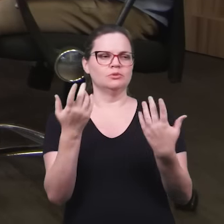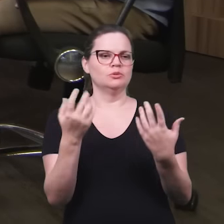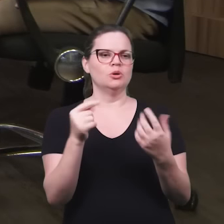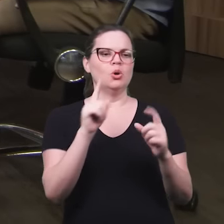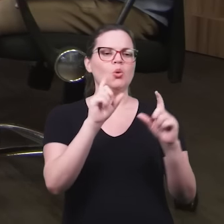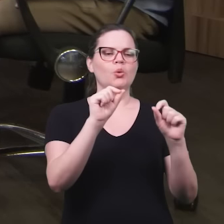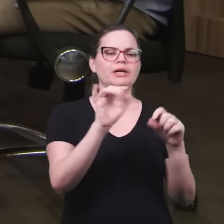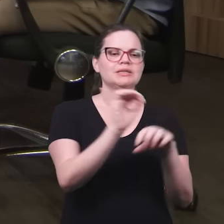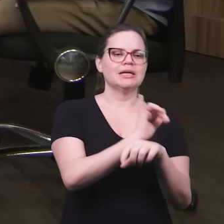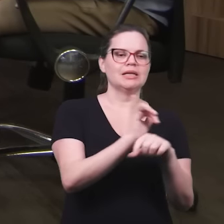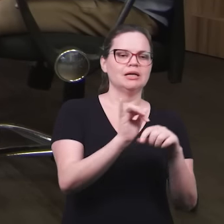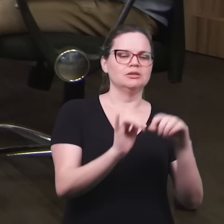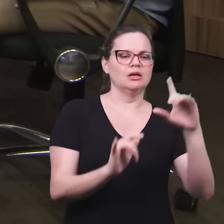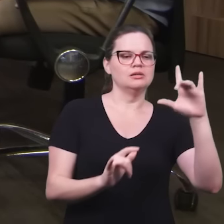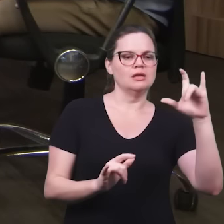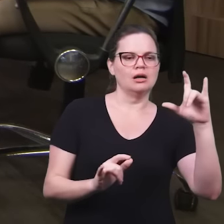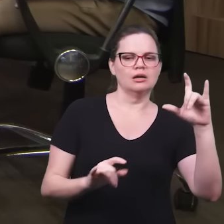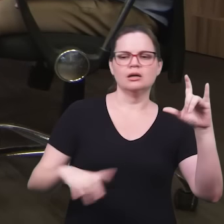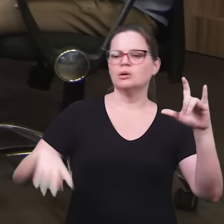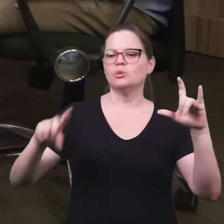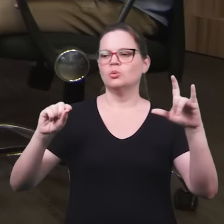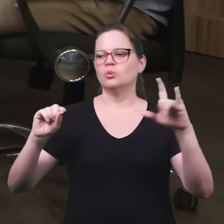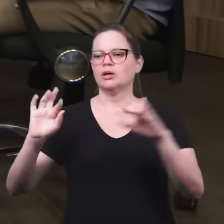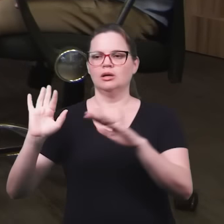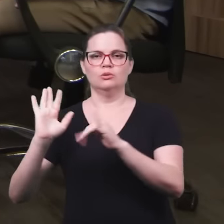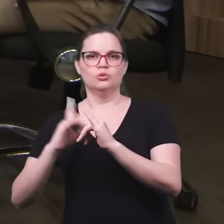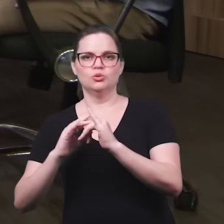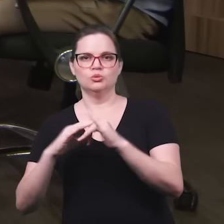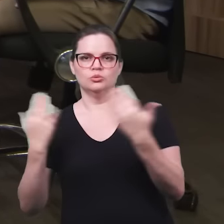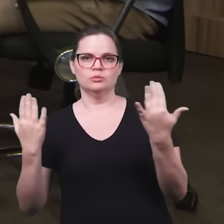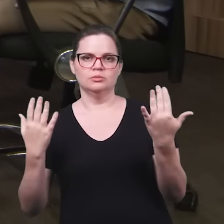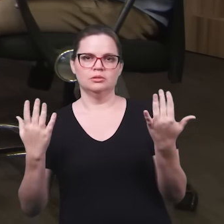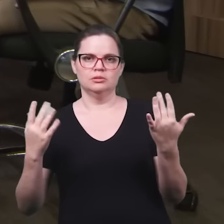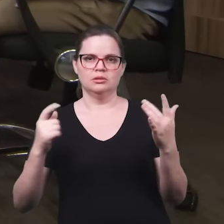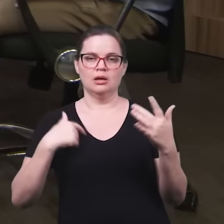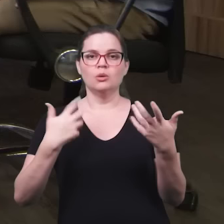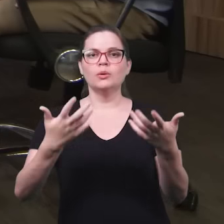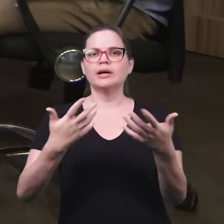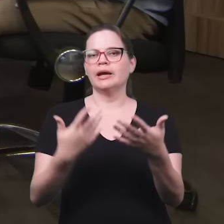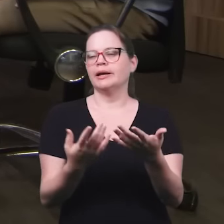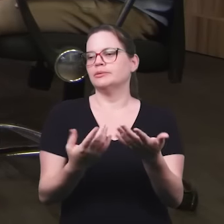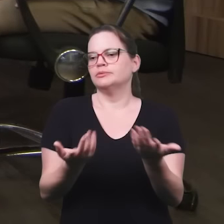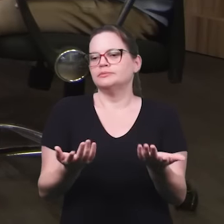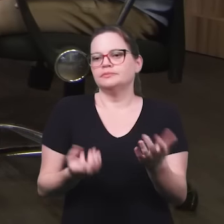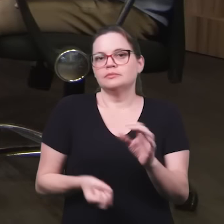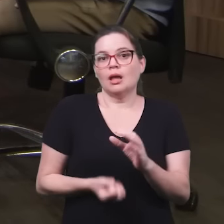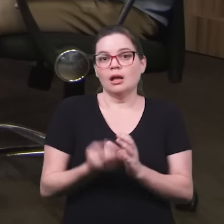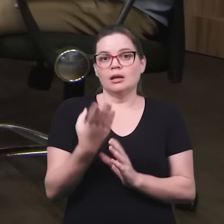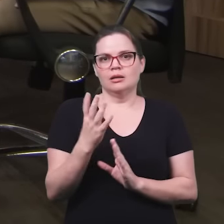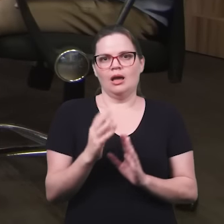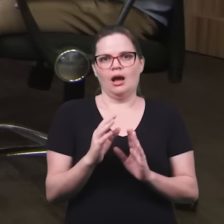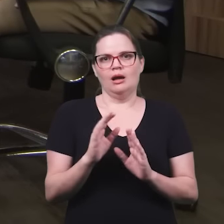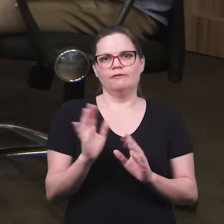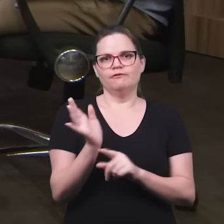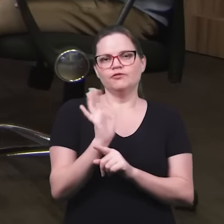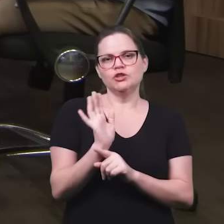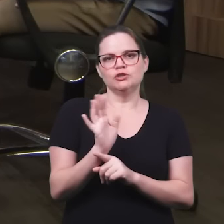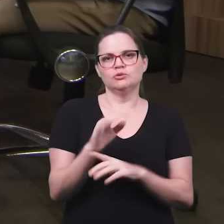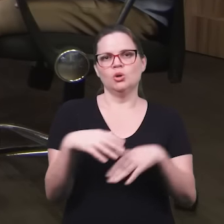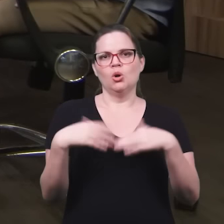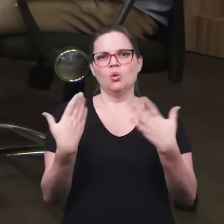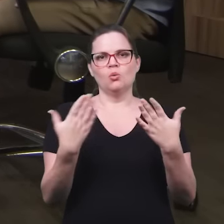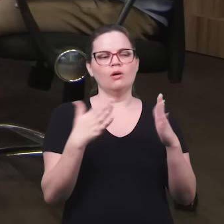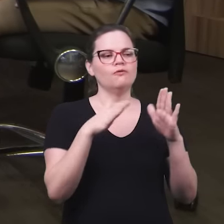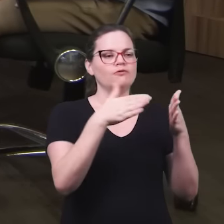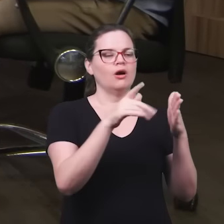YouTube? Eu quero criar conteúdo. Qual a abordagem do Instagram e qual a